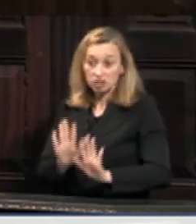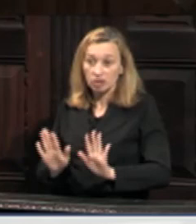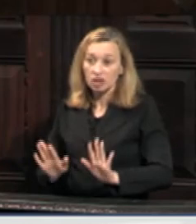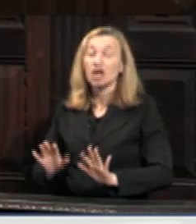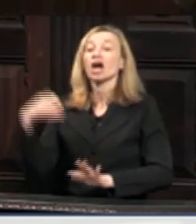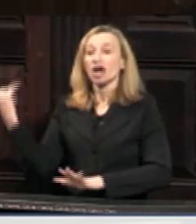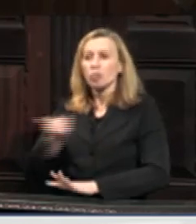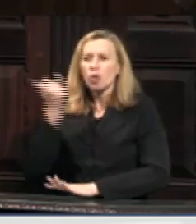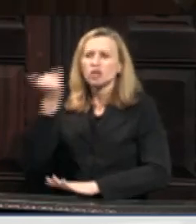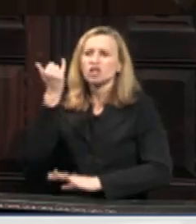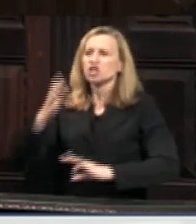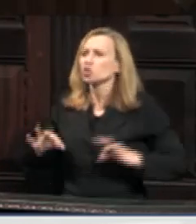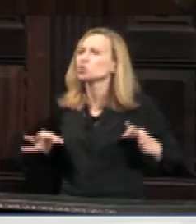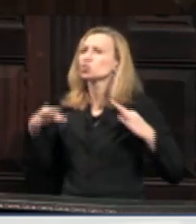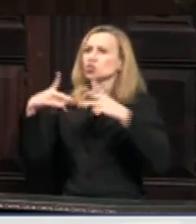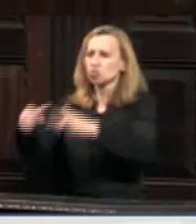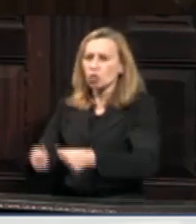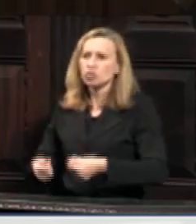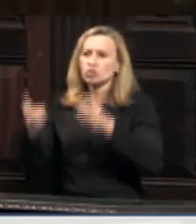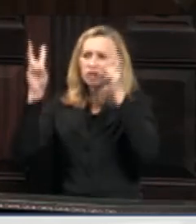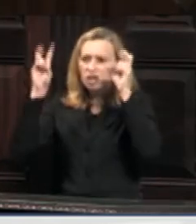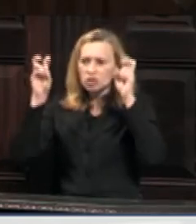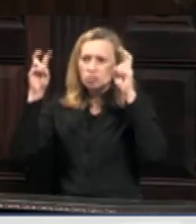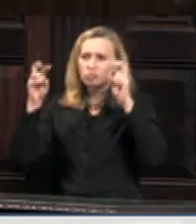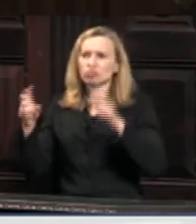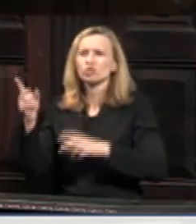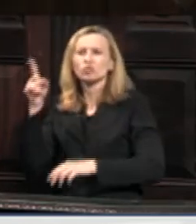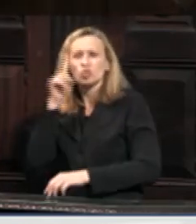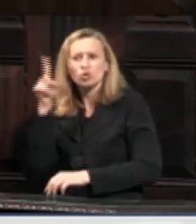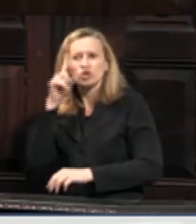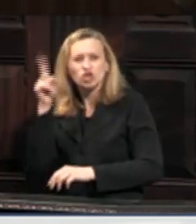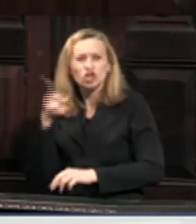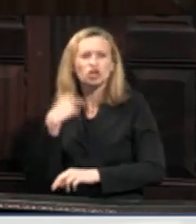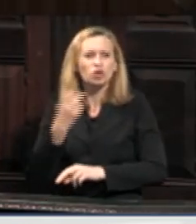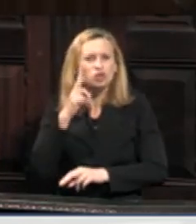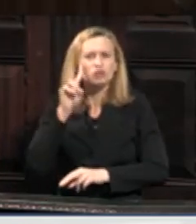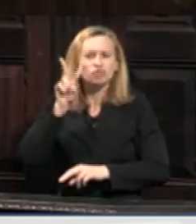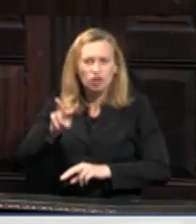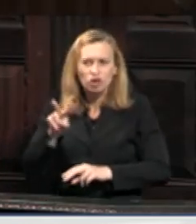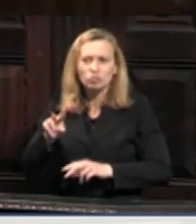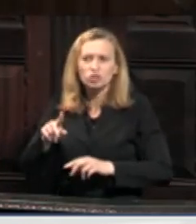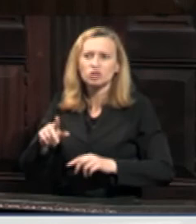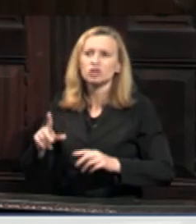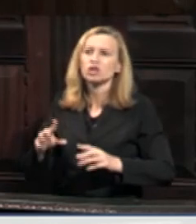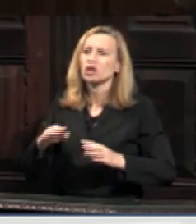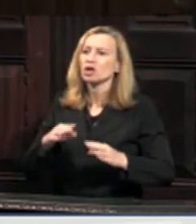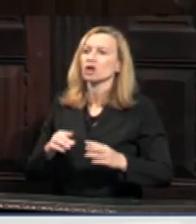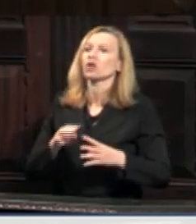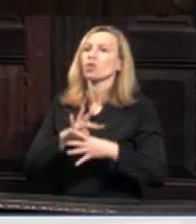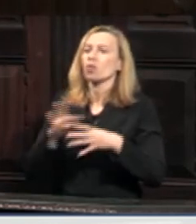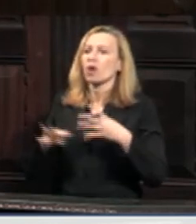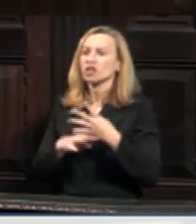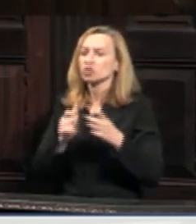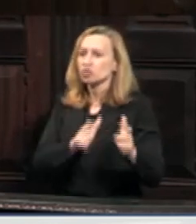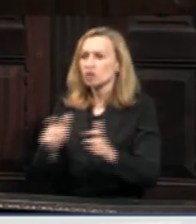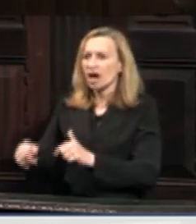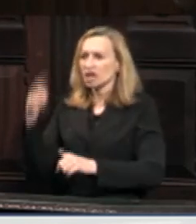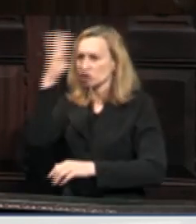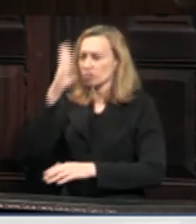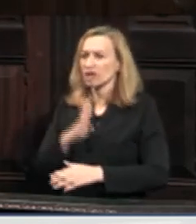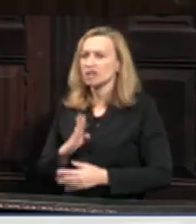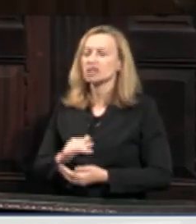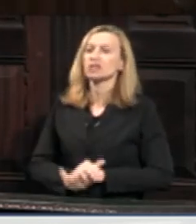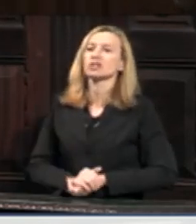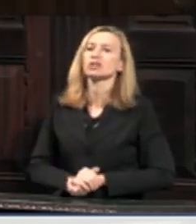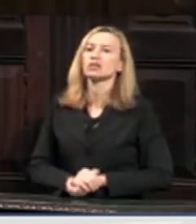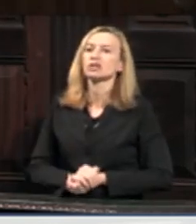todos esses fatos, que a cada dia se sucedem, a cada dia se repetem, nos 4 cantos do Brasil, são sintomas cada